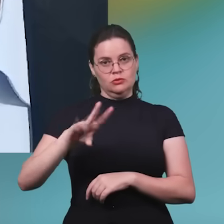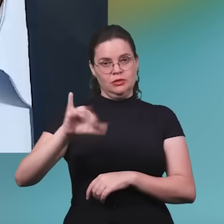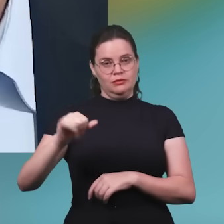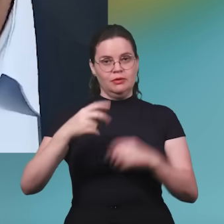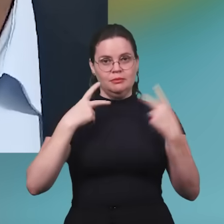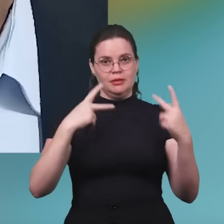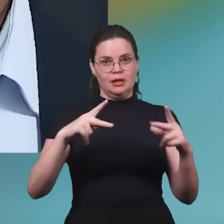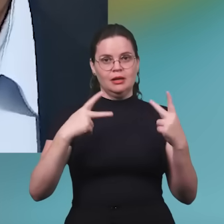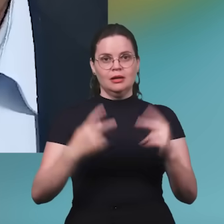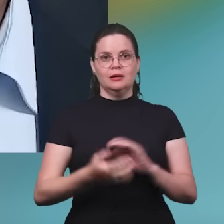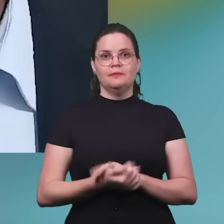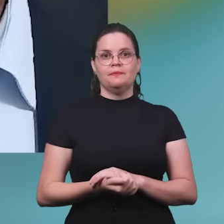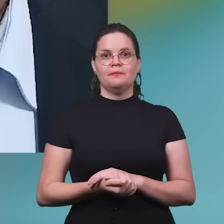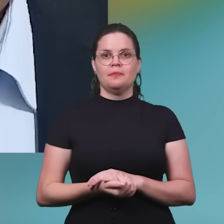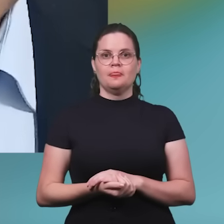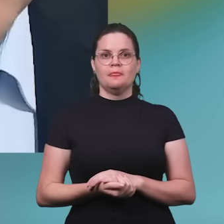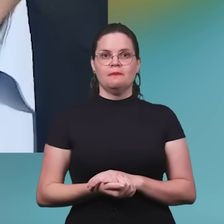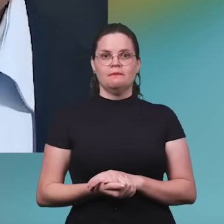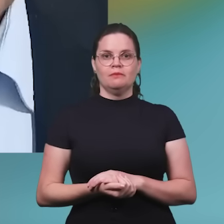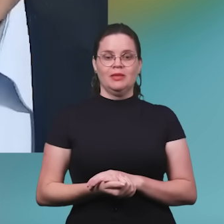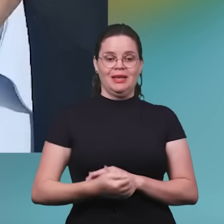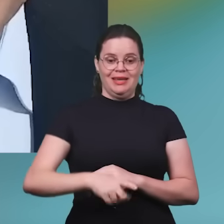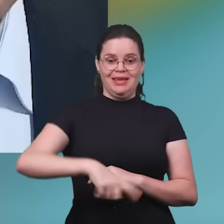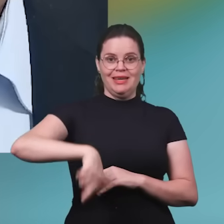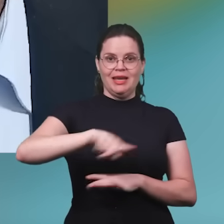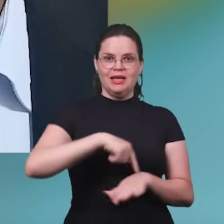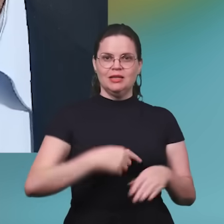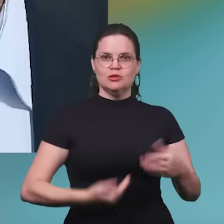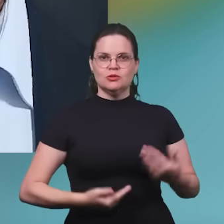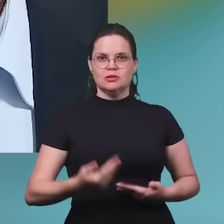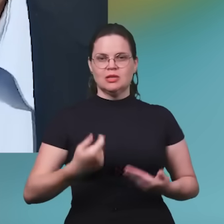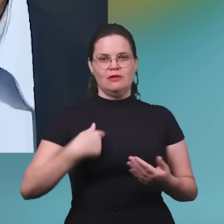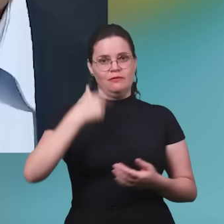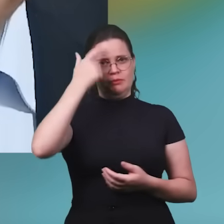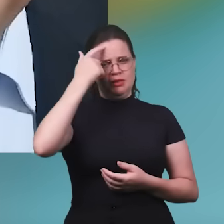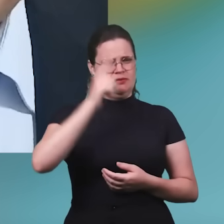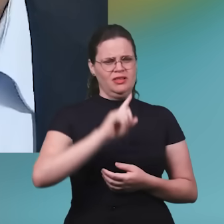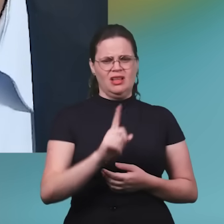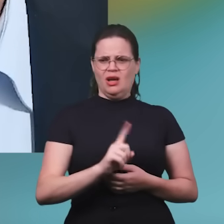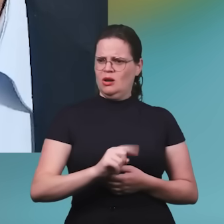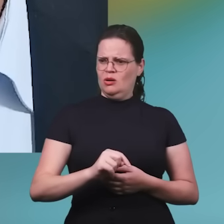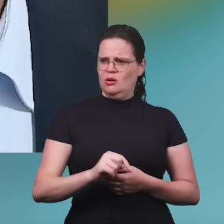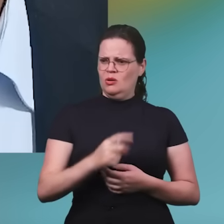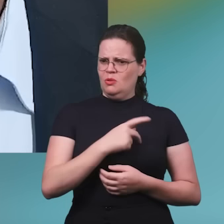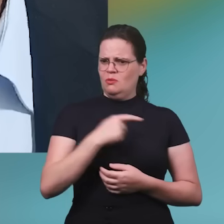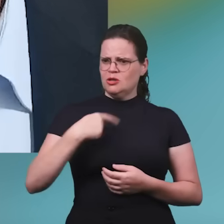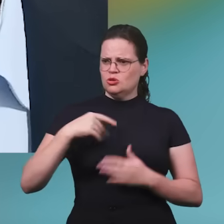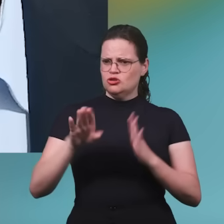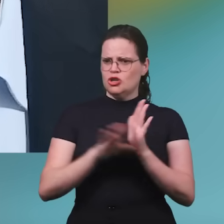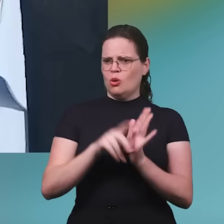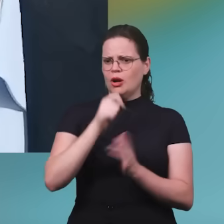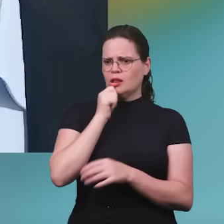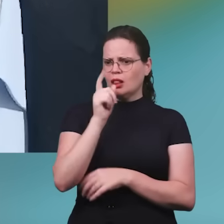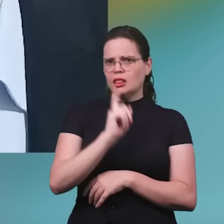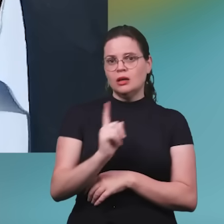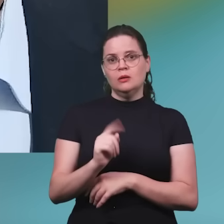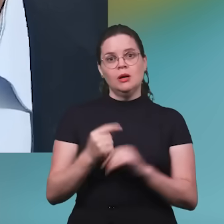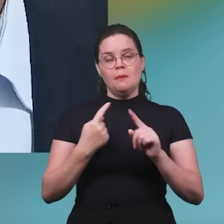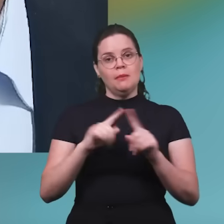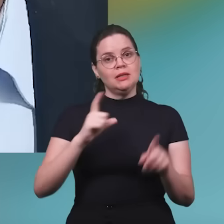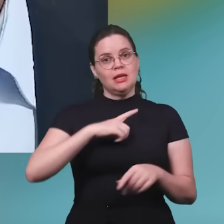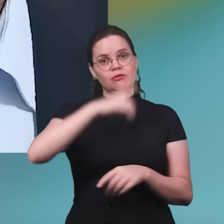que os irmãos imaginavam que o pastor não chegaria. Mas havia um dom lá dizendo que o pastor deveria trazer